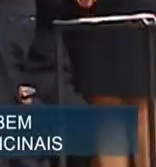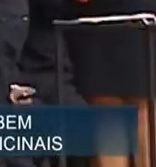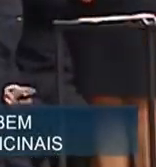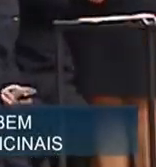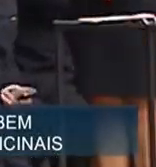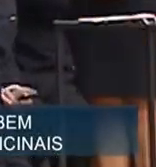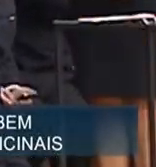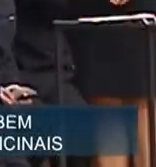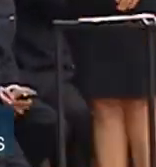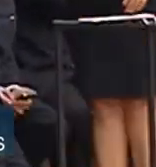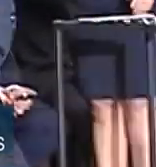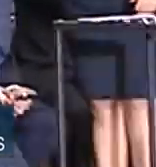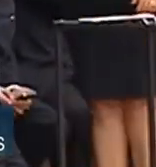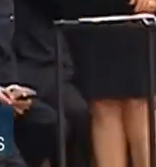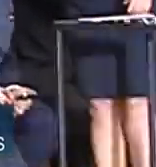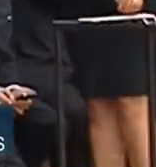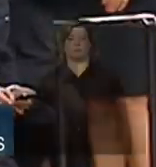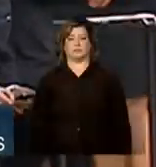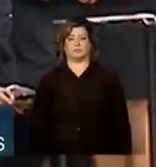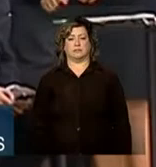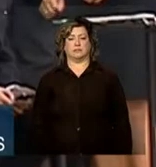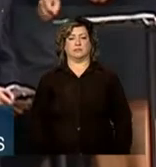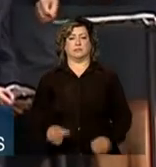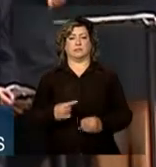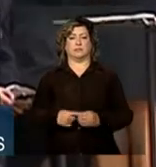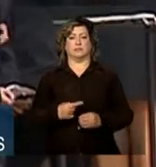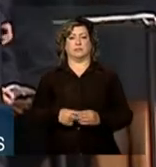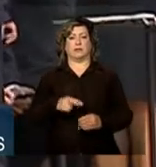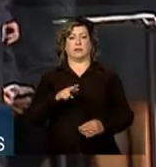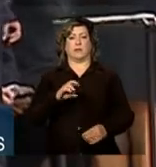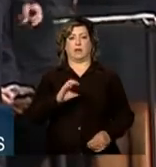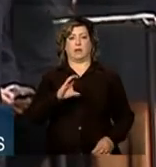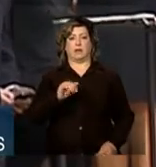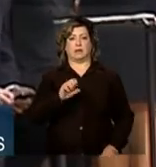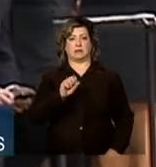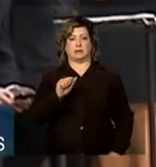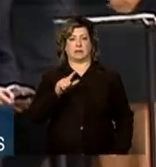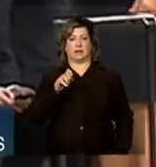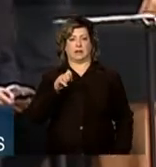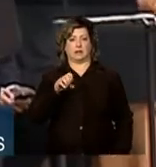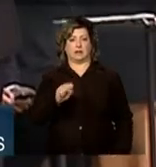Roca Salles, Nélio José Voaden.